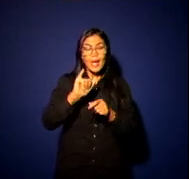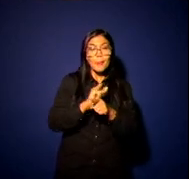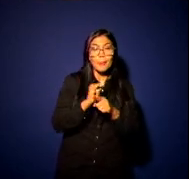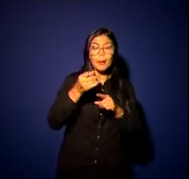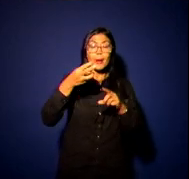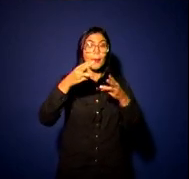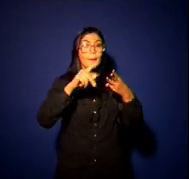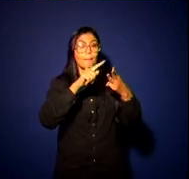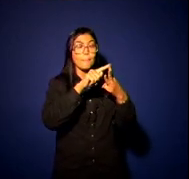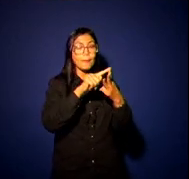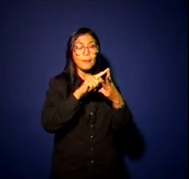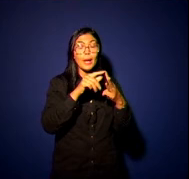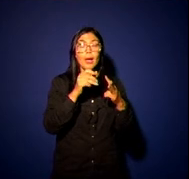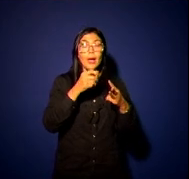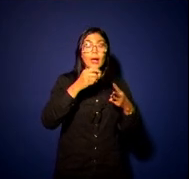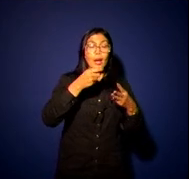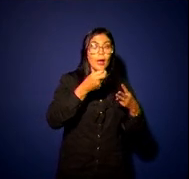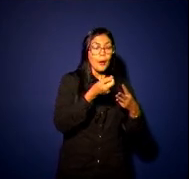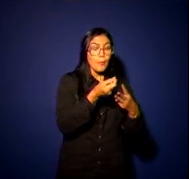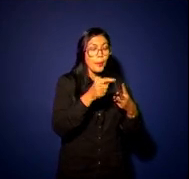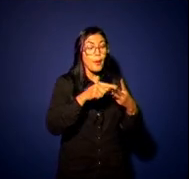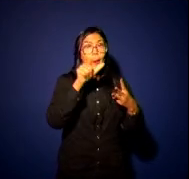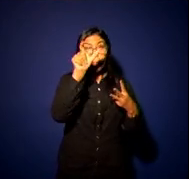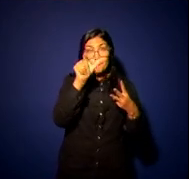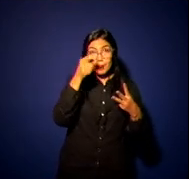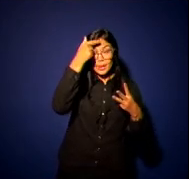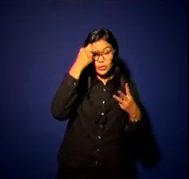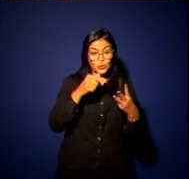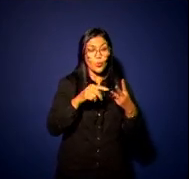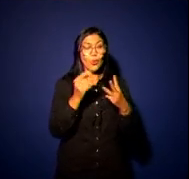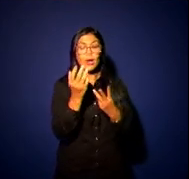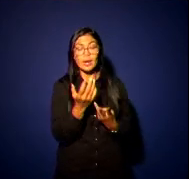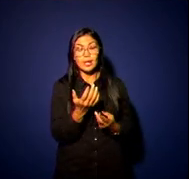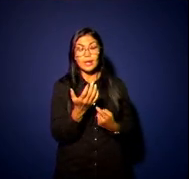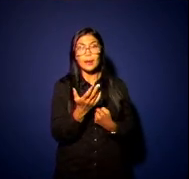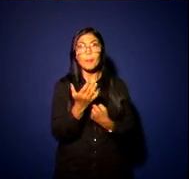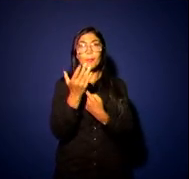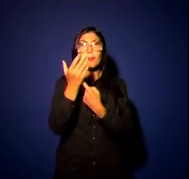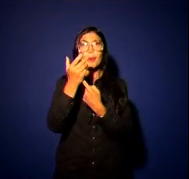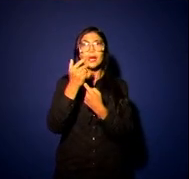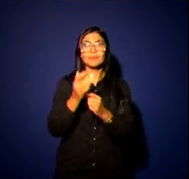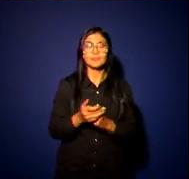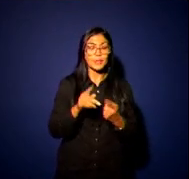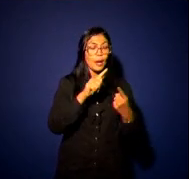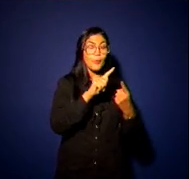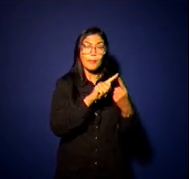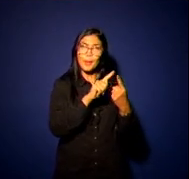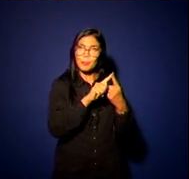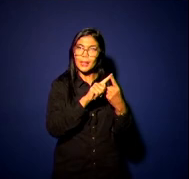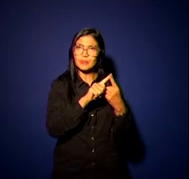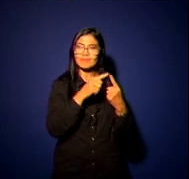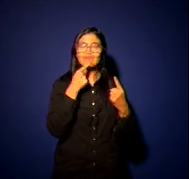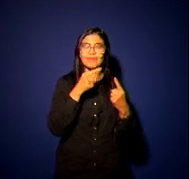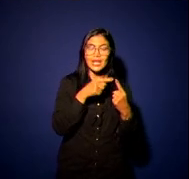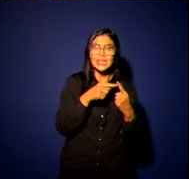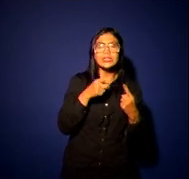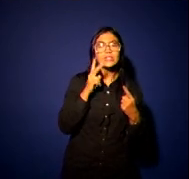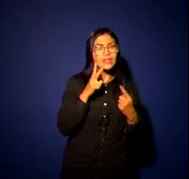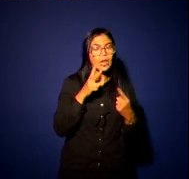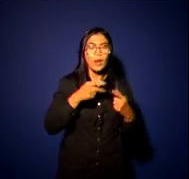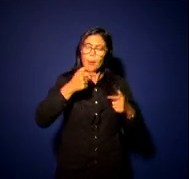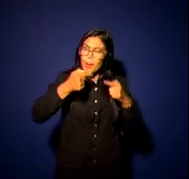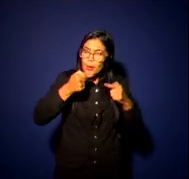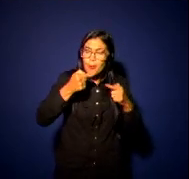pilares financiamento pessoas tecnologia primeiro item é um item que vem sendo recorrentemente